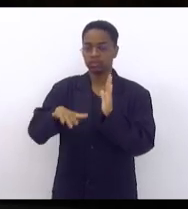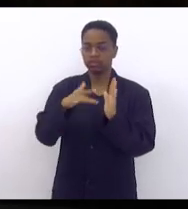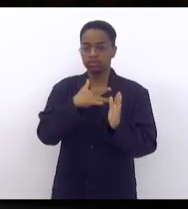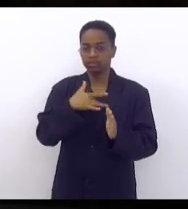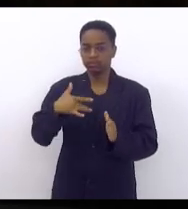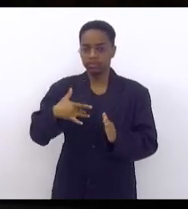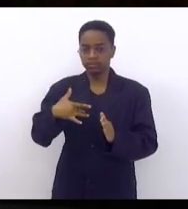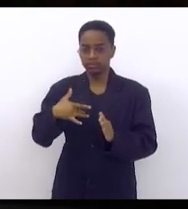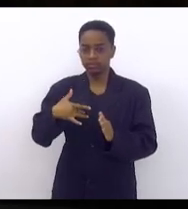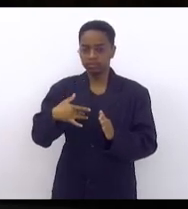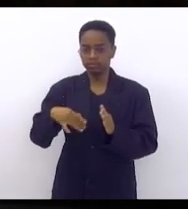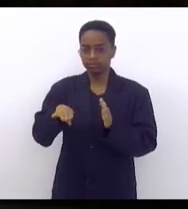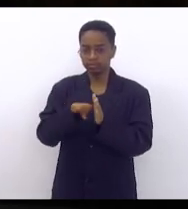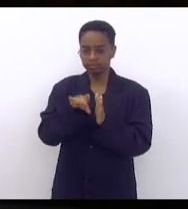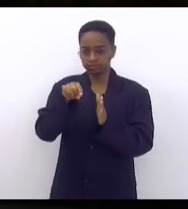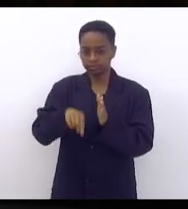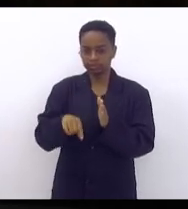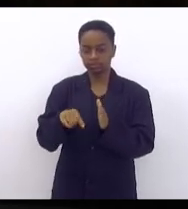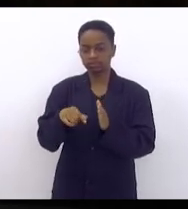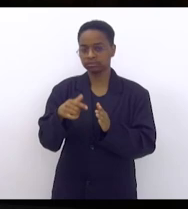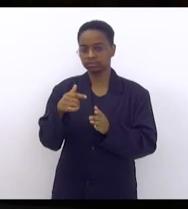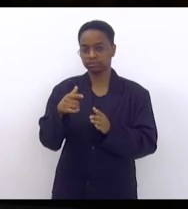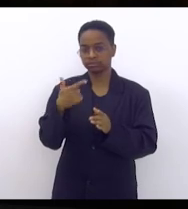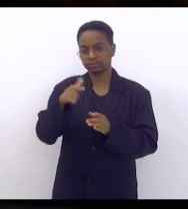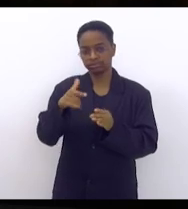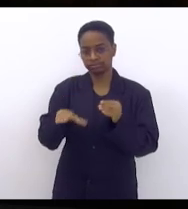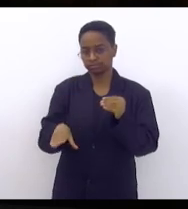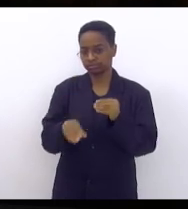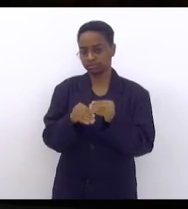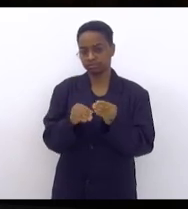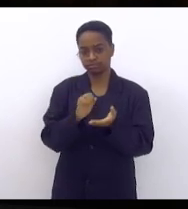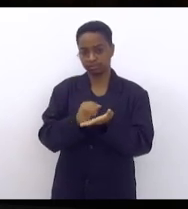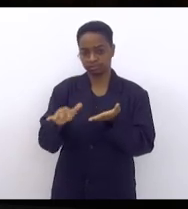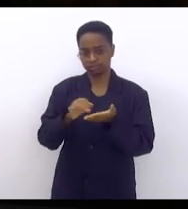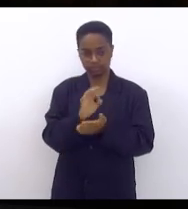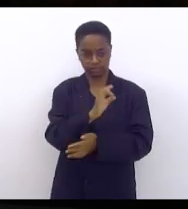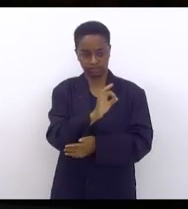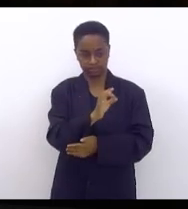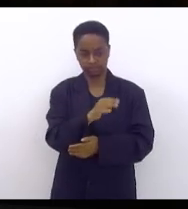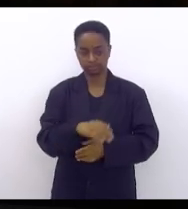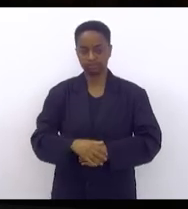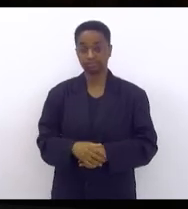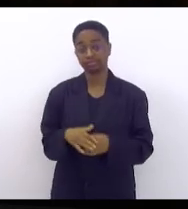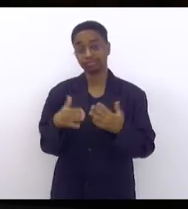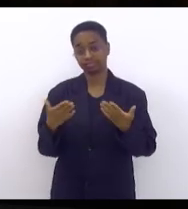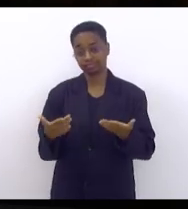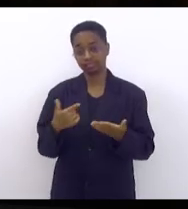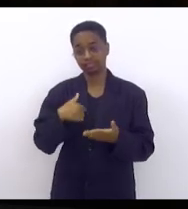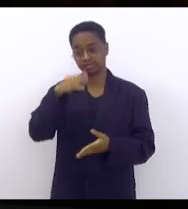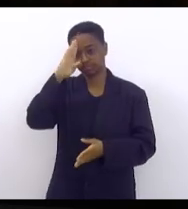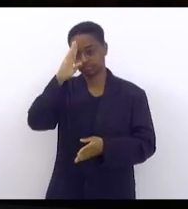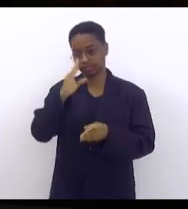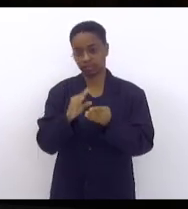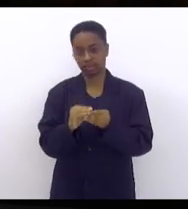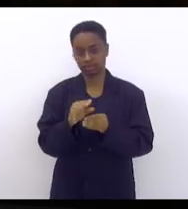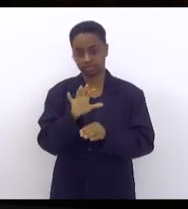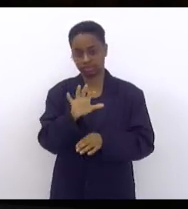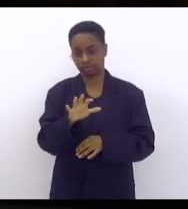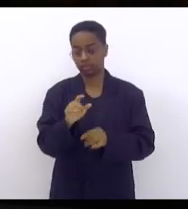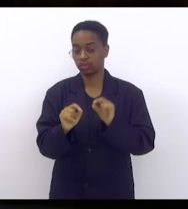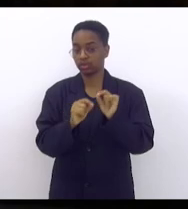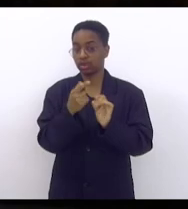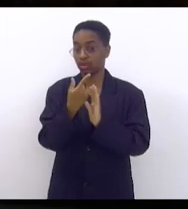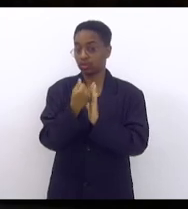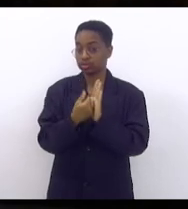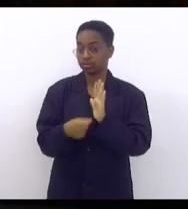casa não está prevendo essa despesa. Pelo que eu entendi... É isso. Então, pelo que eu entendi, o orçamento que